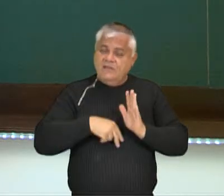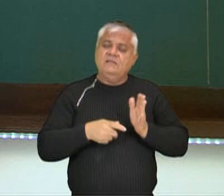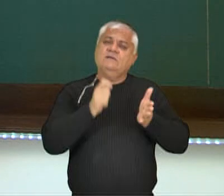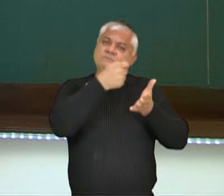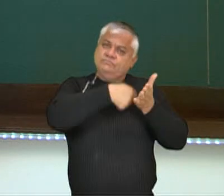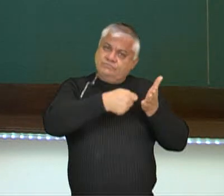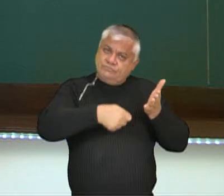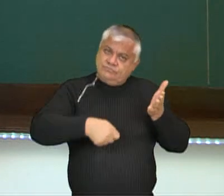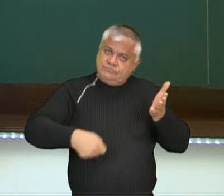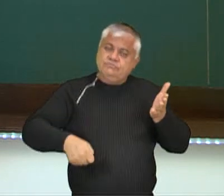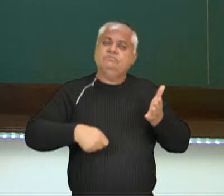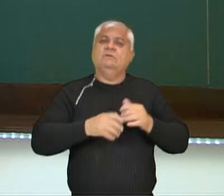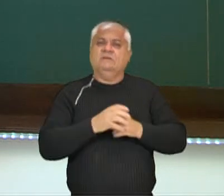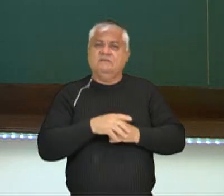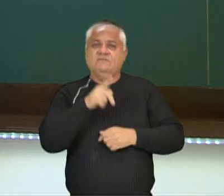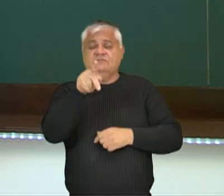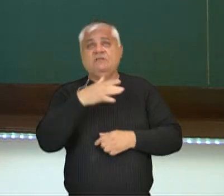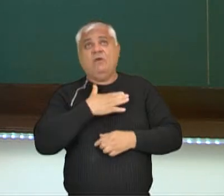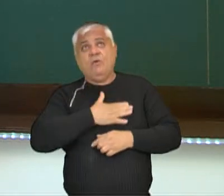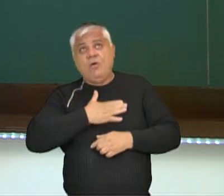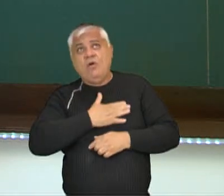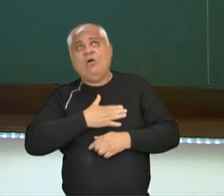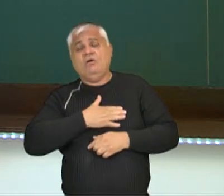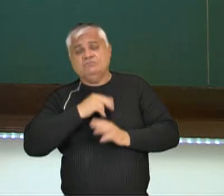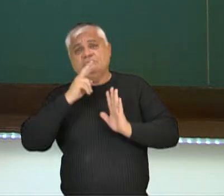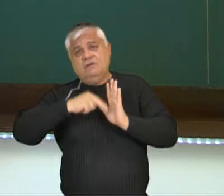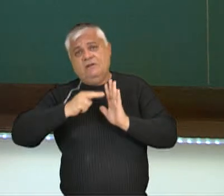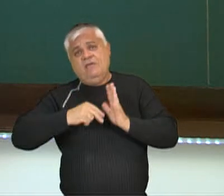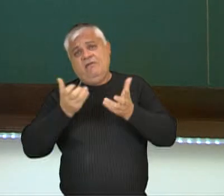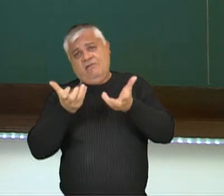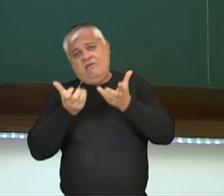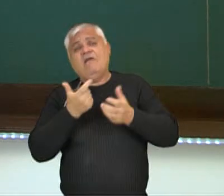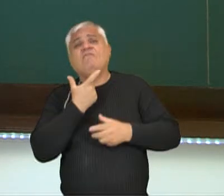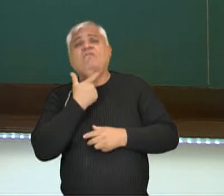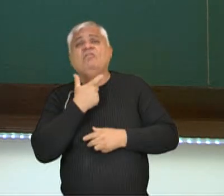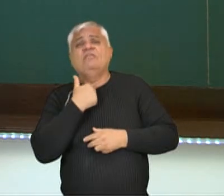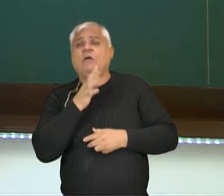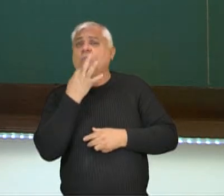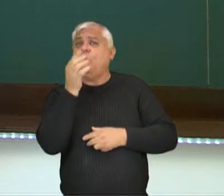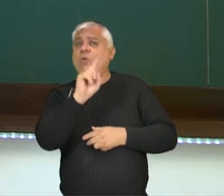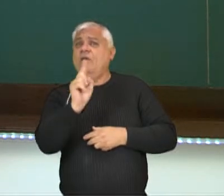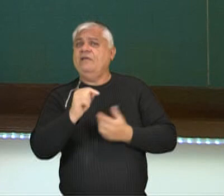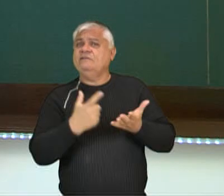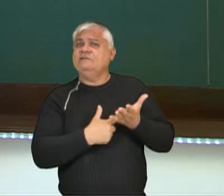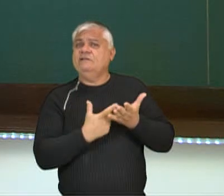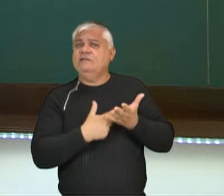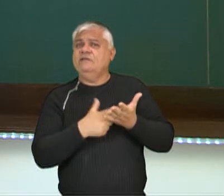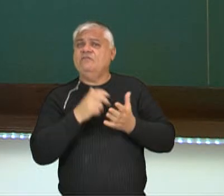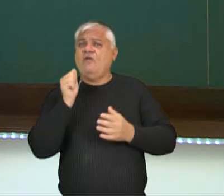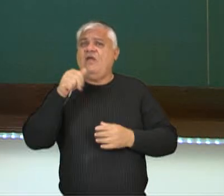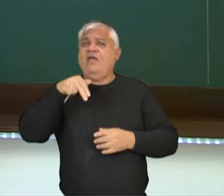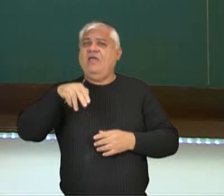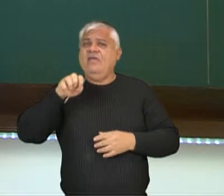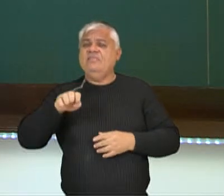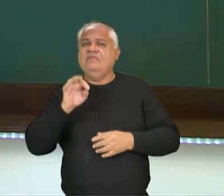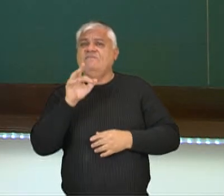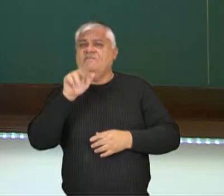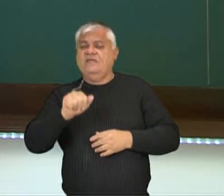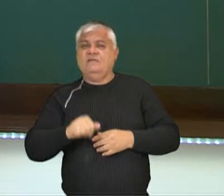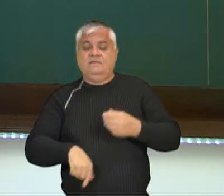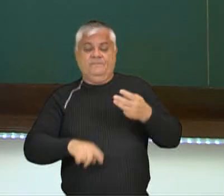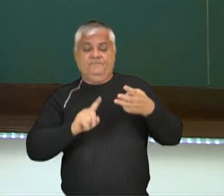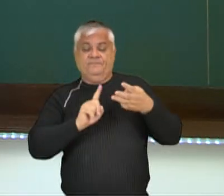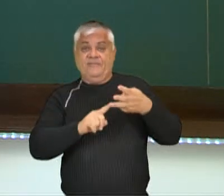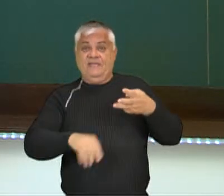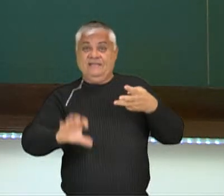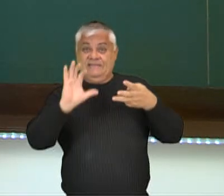um texto, um parágrafo aí, colocando essas suas opiniões, tá? E letra C, o que achou